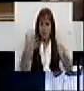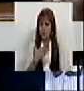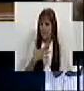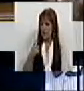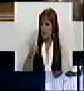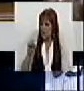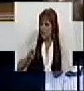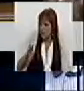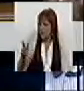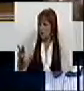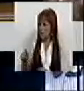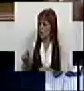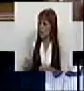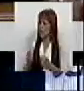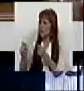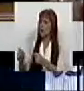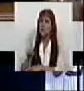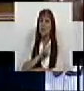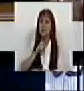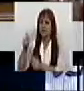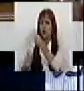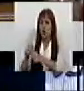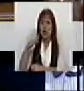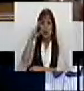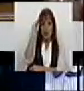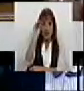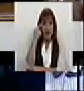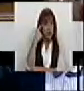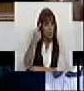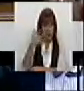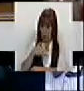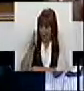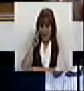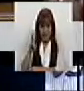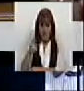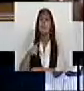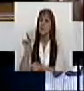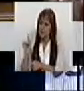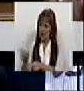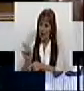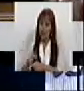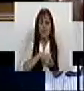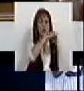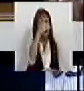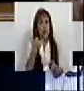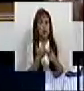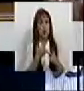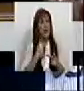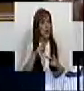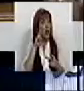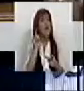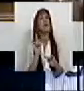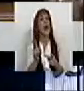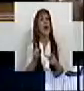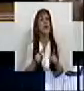1.600 milhões para o ensino privado concorrencial com o ensino público. Não querem ver, mas está lá. Segunda coisa que não querem ver, mas